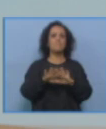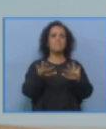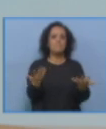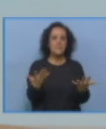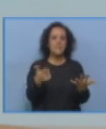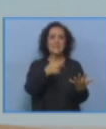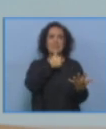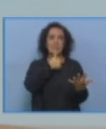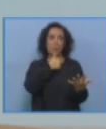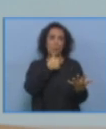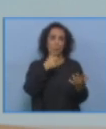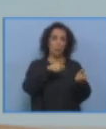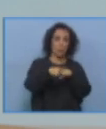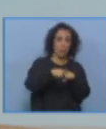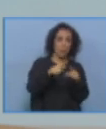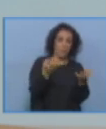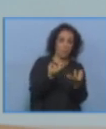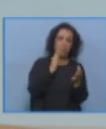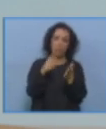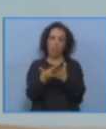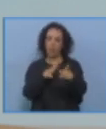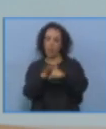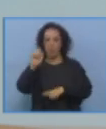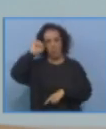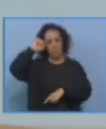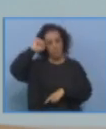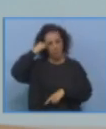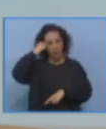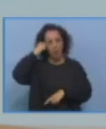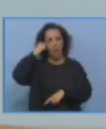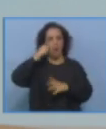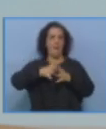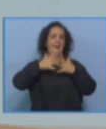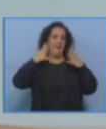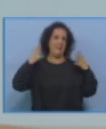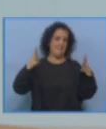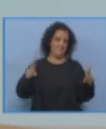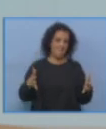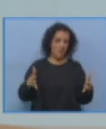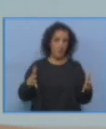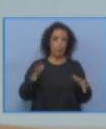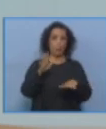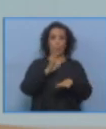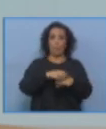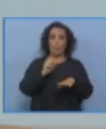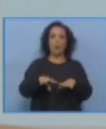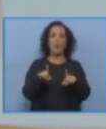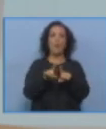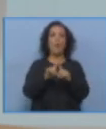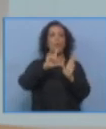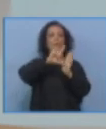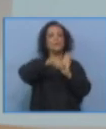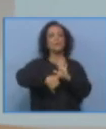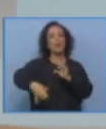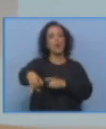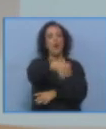decisão política que tem influências e consequências muito mais vastas do que isso é toda a unidade do projeto